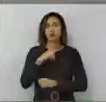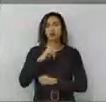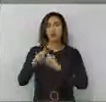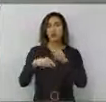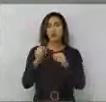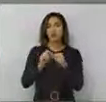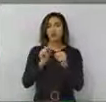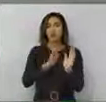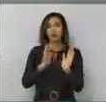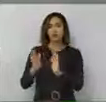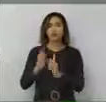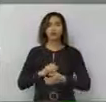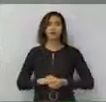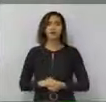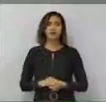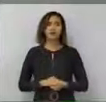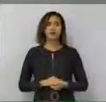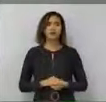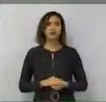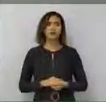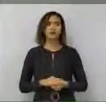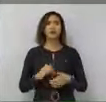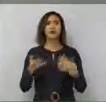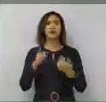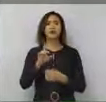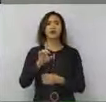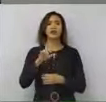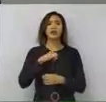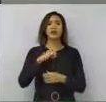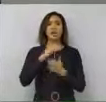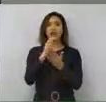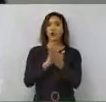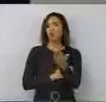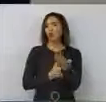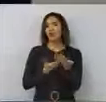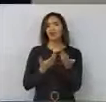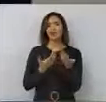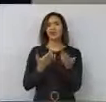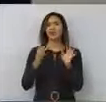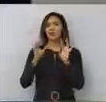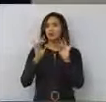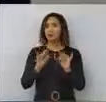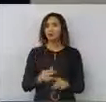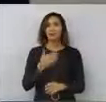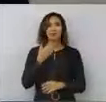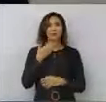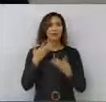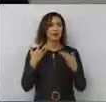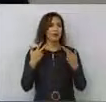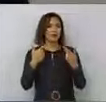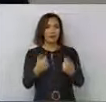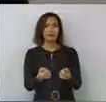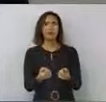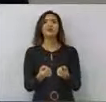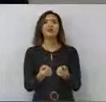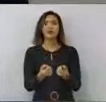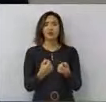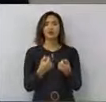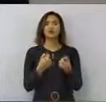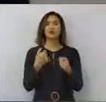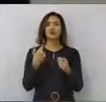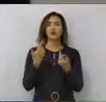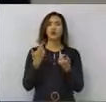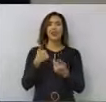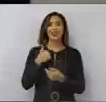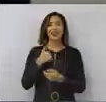na próxima etapa. O doutor De Angelis, realmente, o currículo dele dispensa qualquer apresentação, mas eu